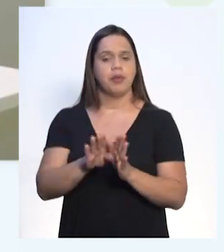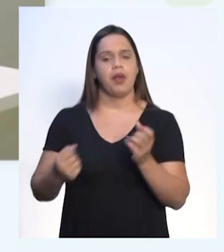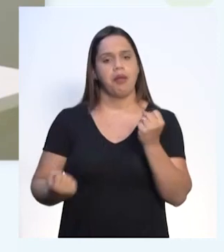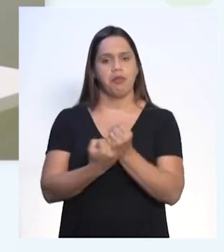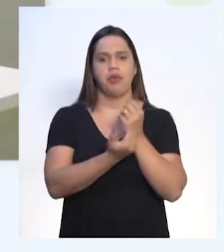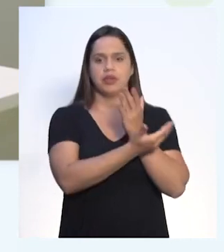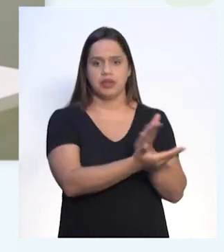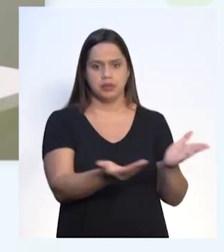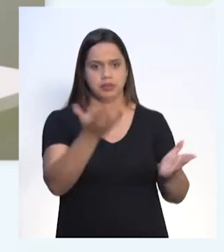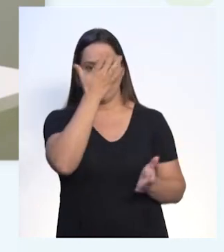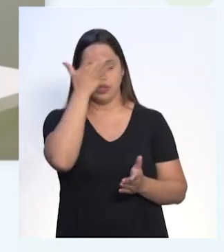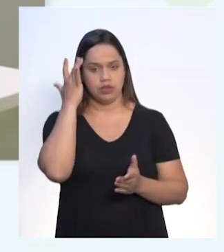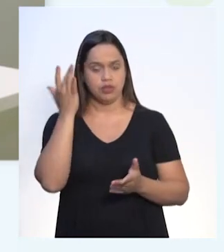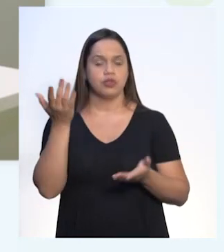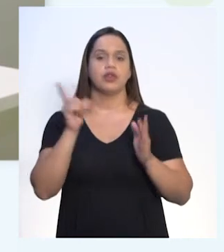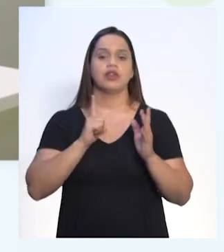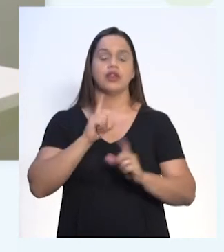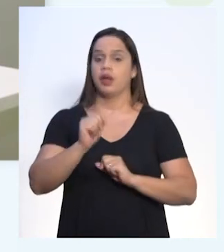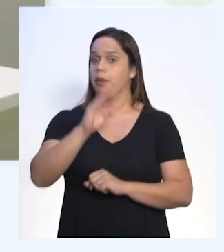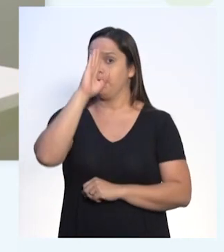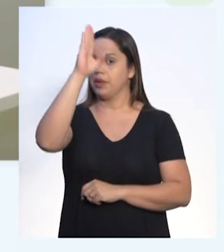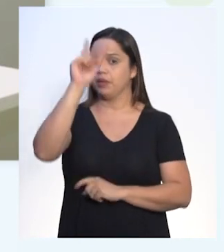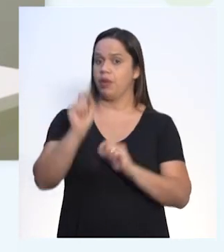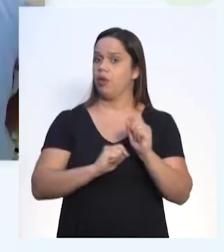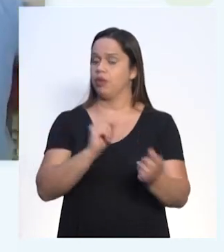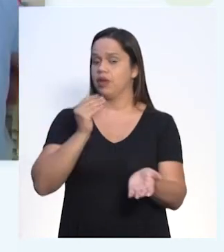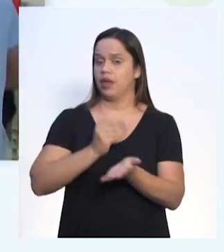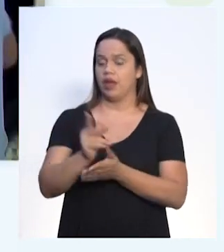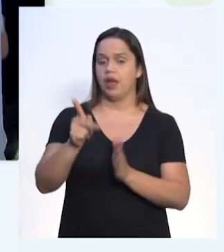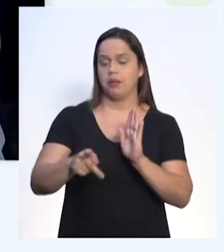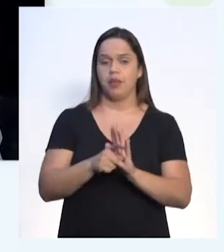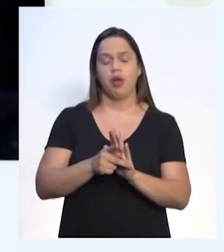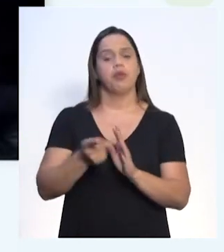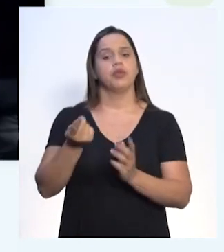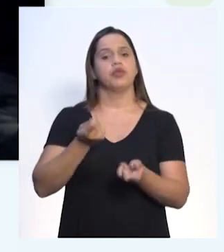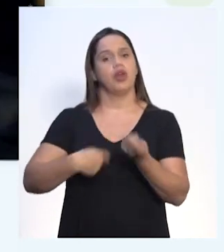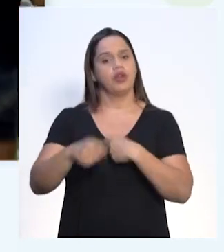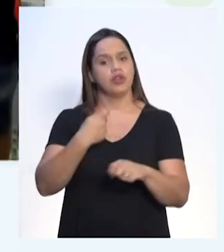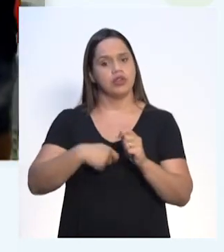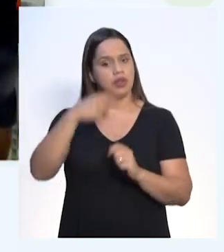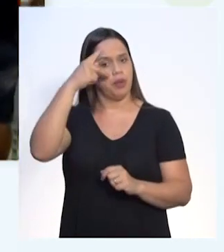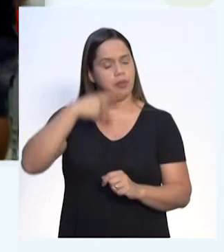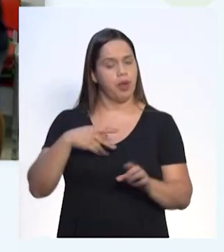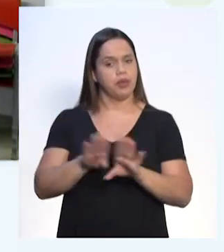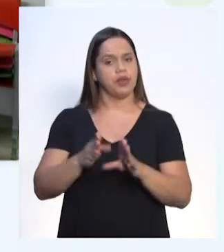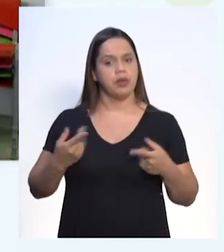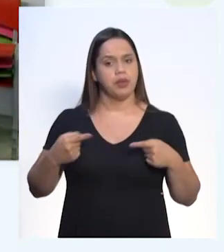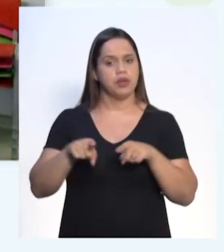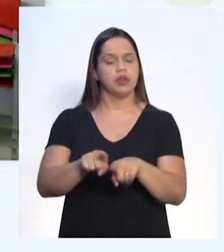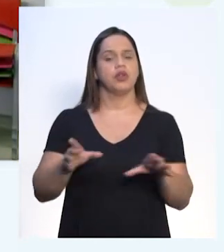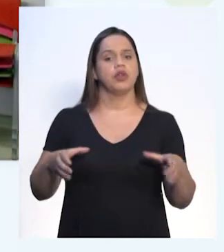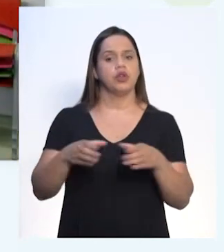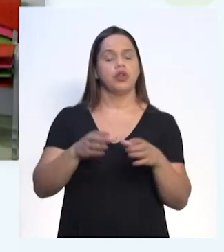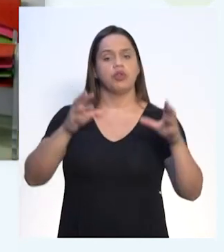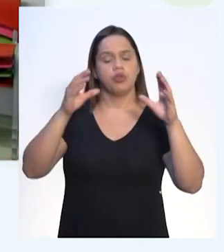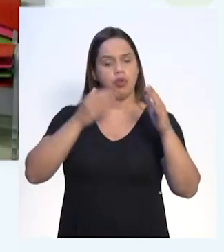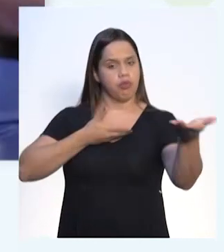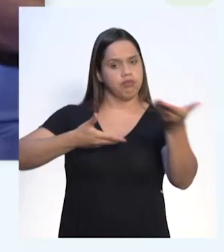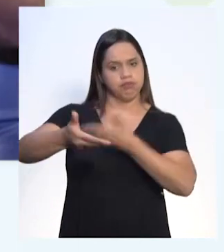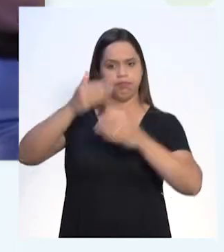né, que tem como princípio a questão da autogestão, a questão da cooperação, do respeito ao